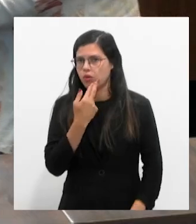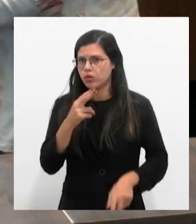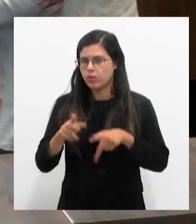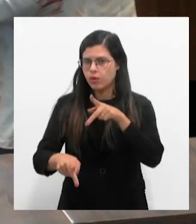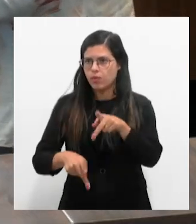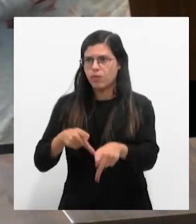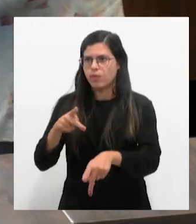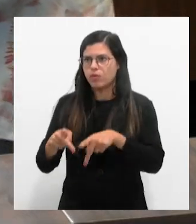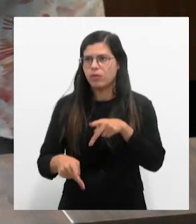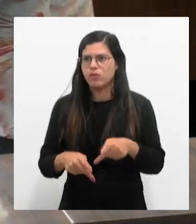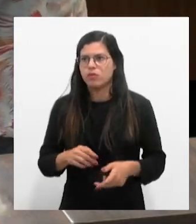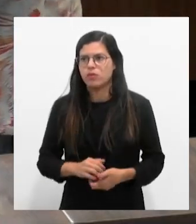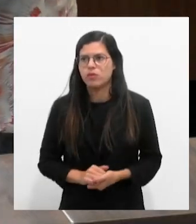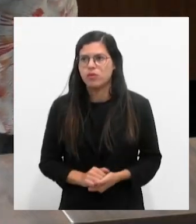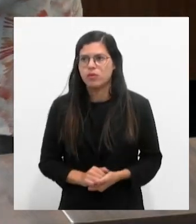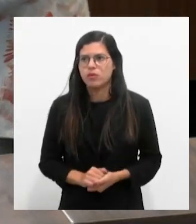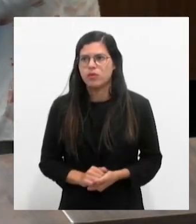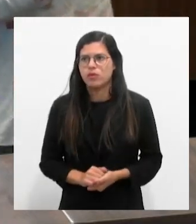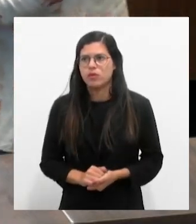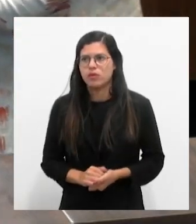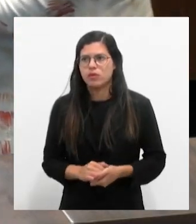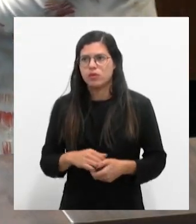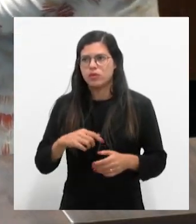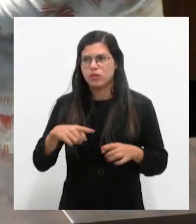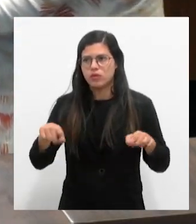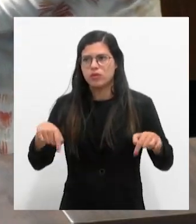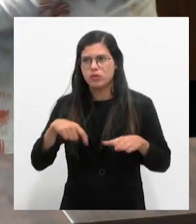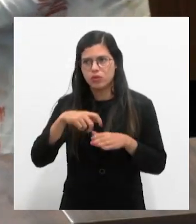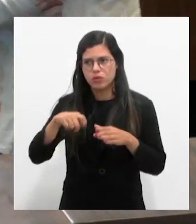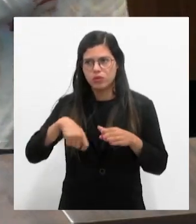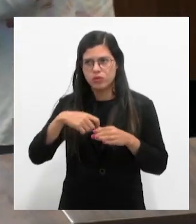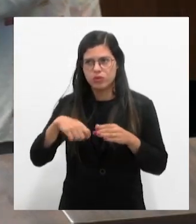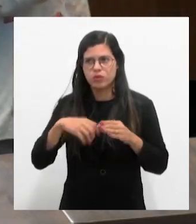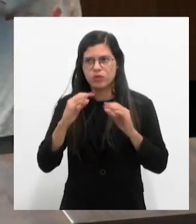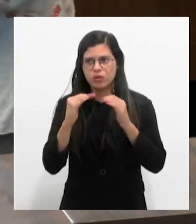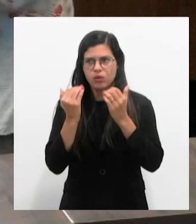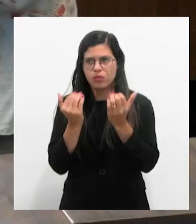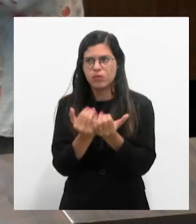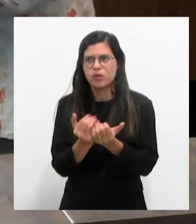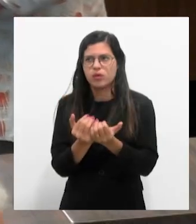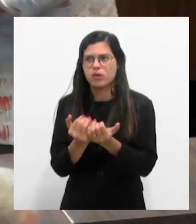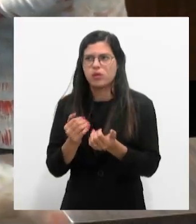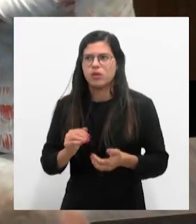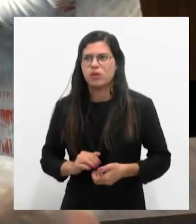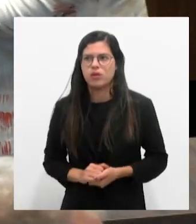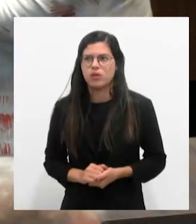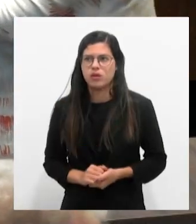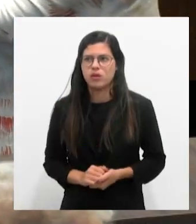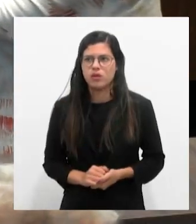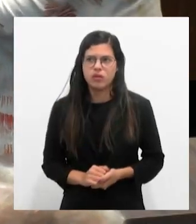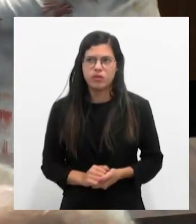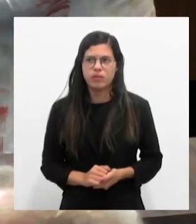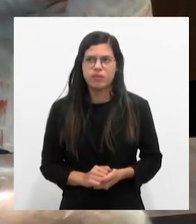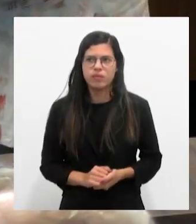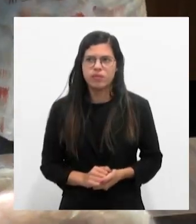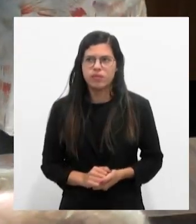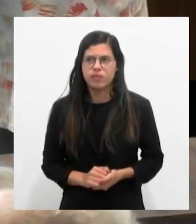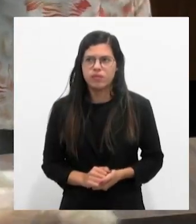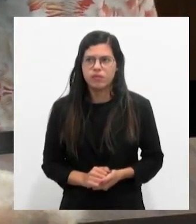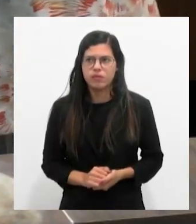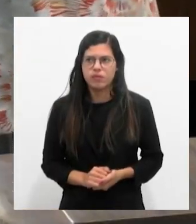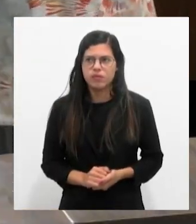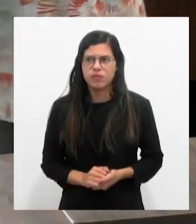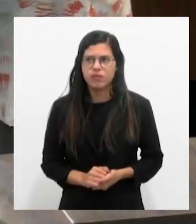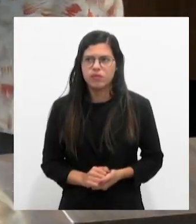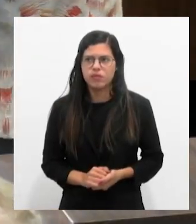escolar, as cozinhas comunitárias, exatamente, muito bem lembrado, são muito